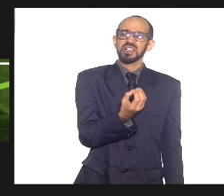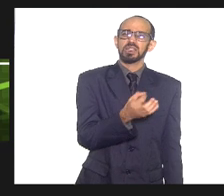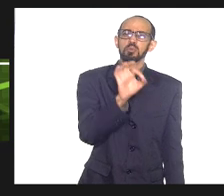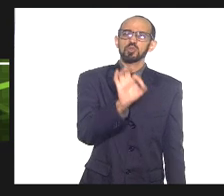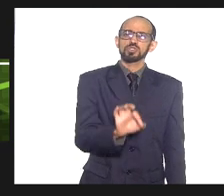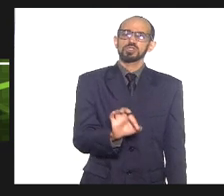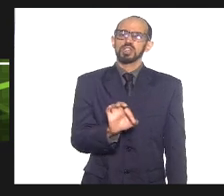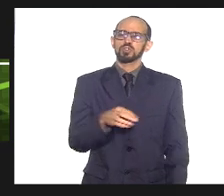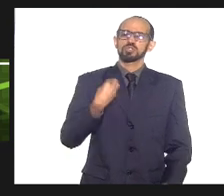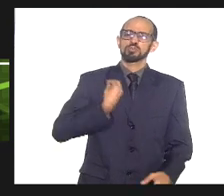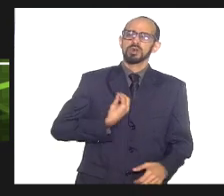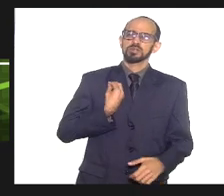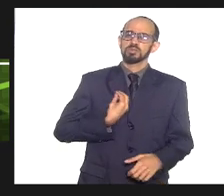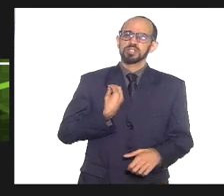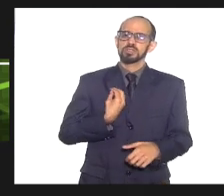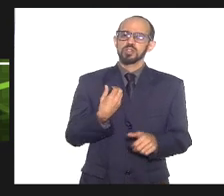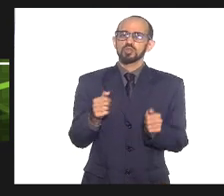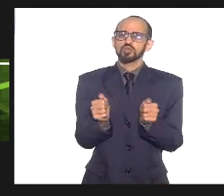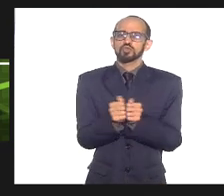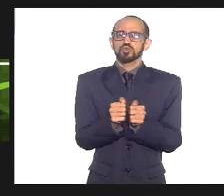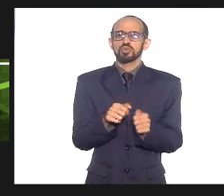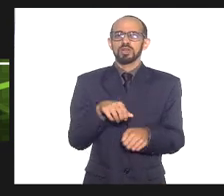em parceria com a Sinochem.